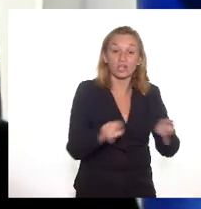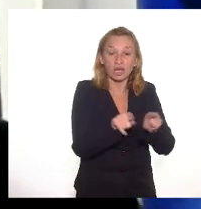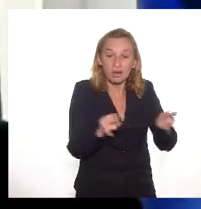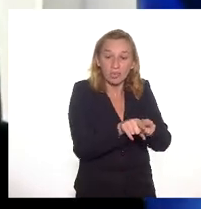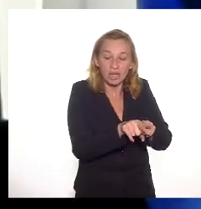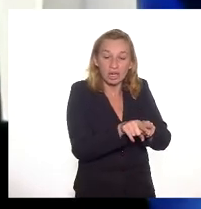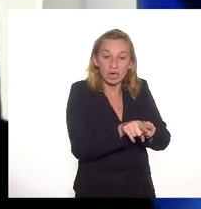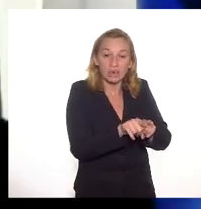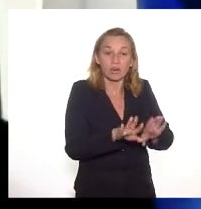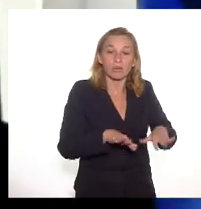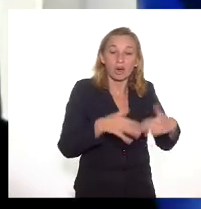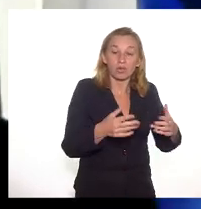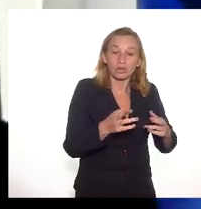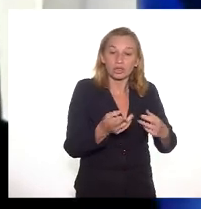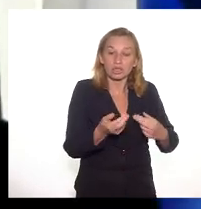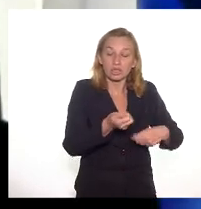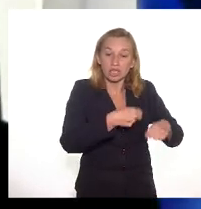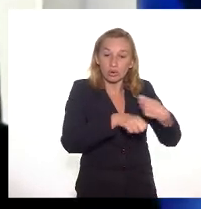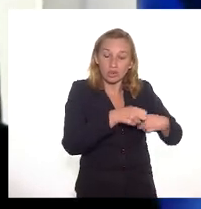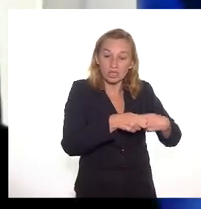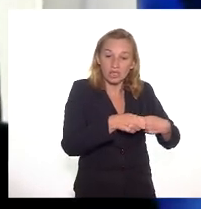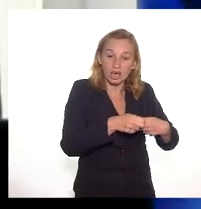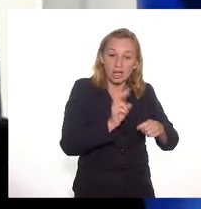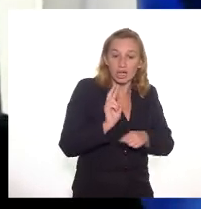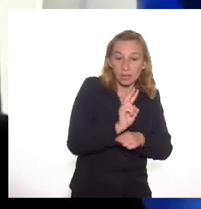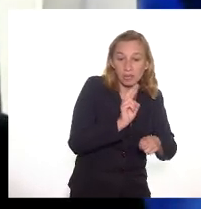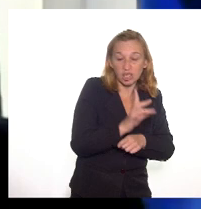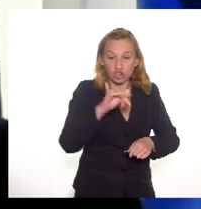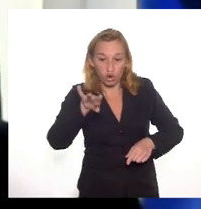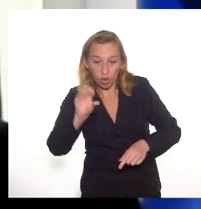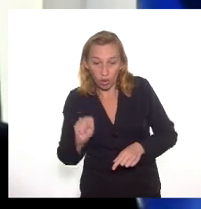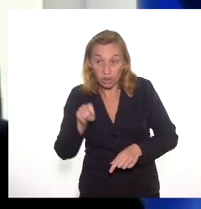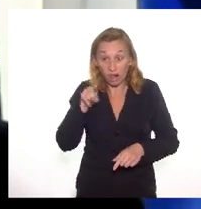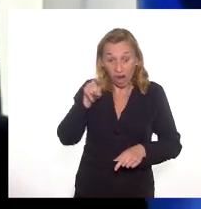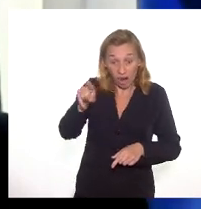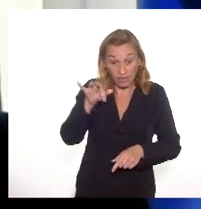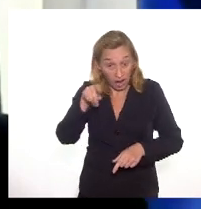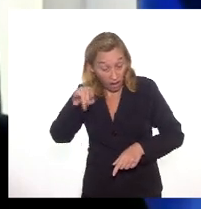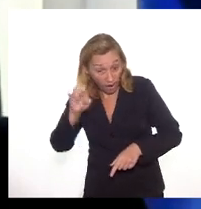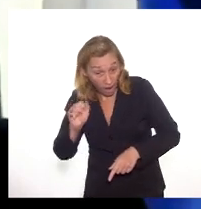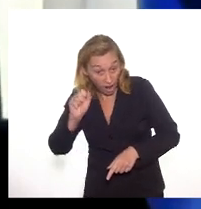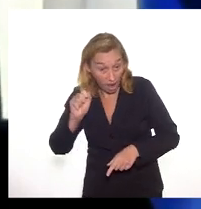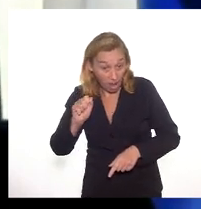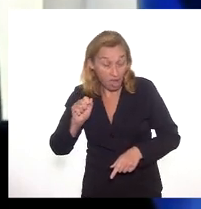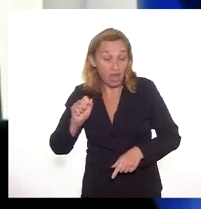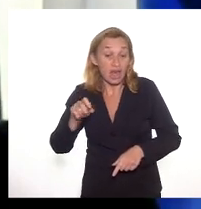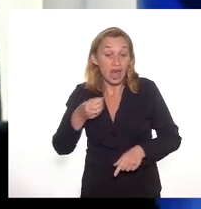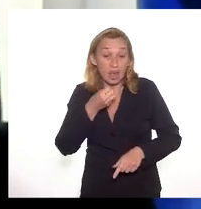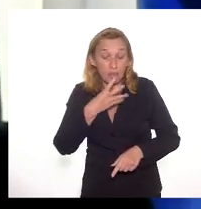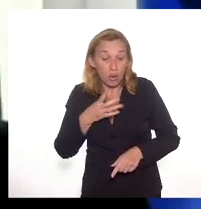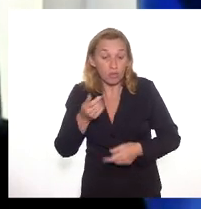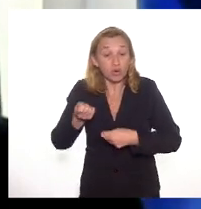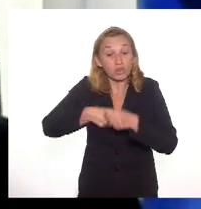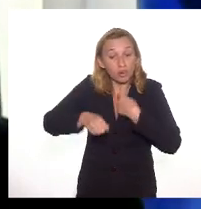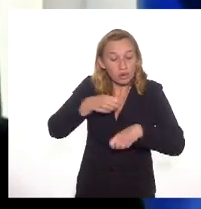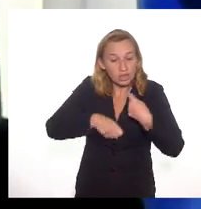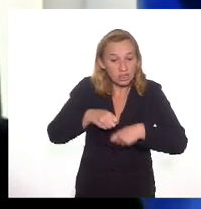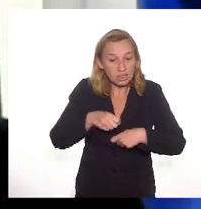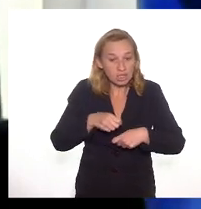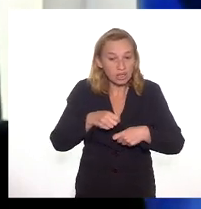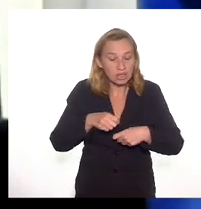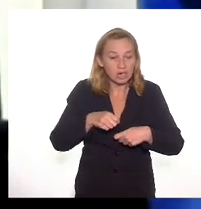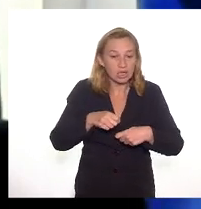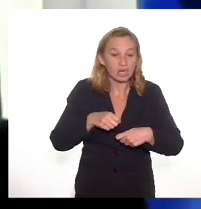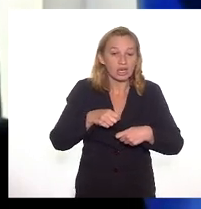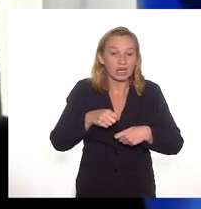até para quando renegociar, por exemplo, o empréstimo dos royalties lá do Delaware. É bom quando for negociar o regime de